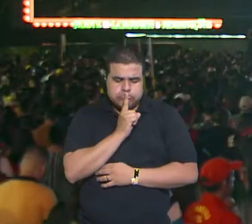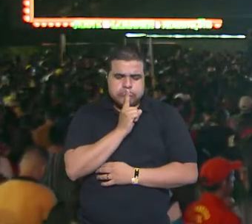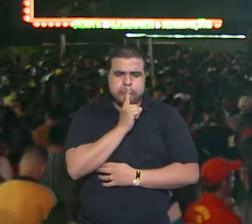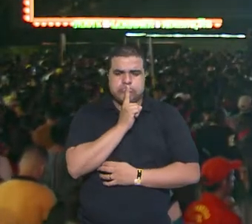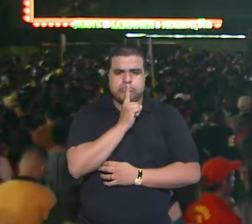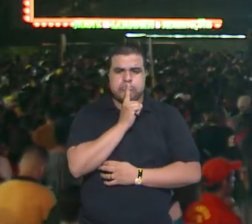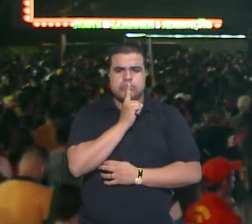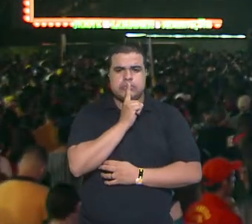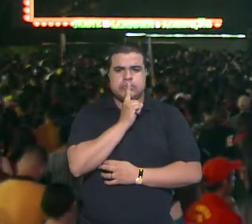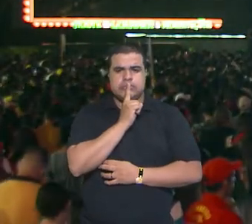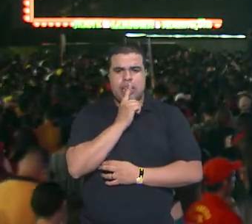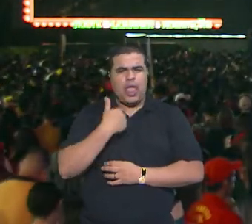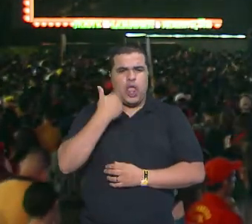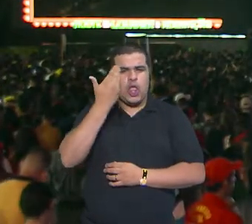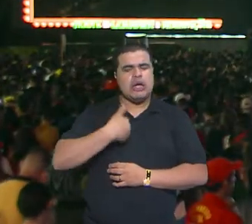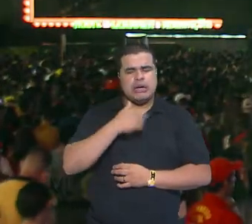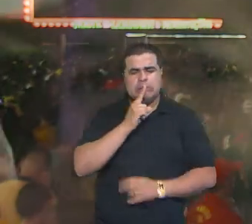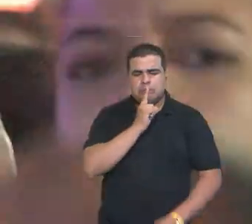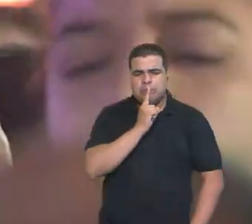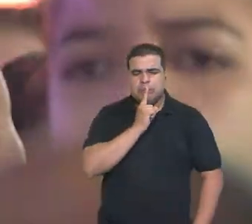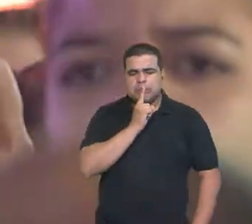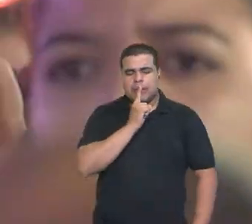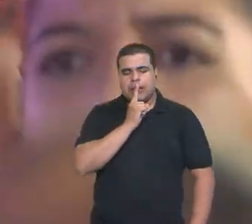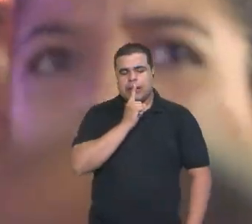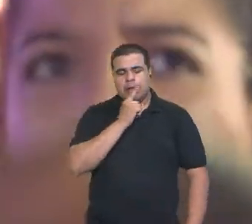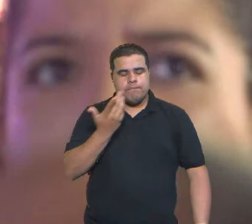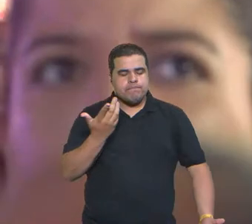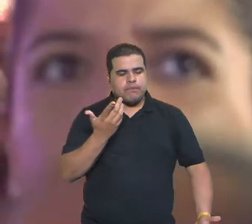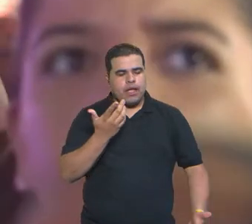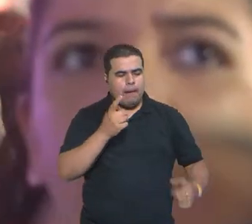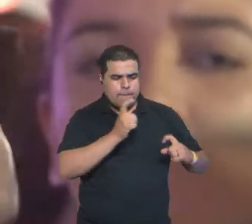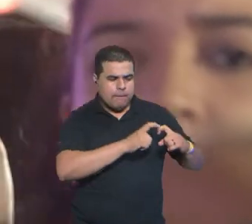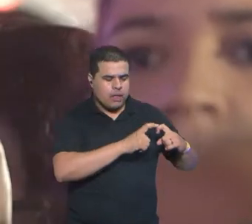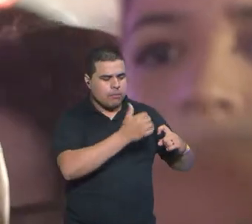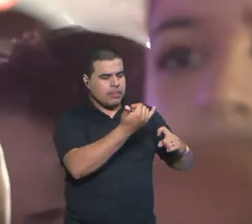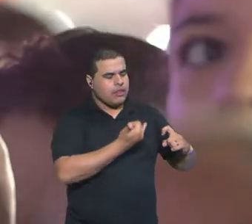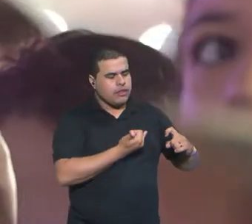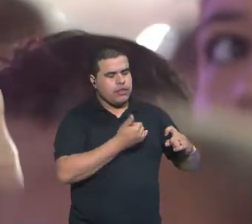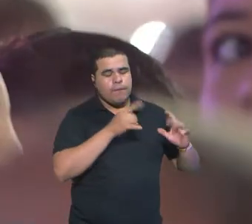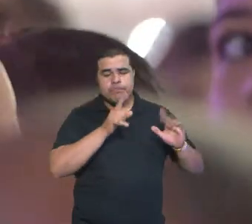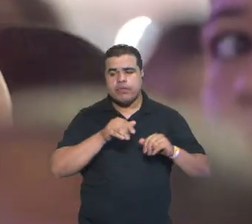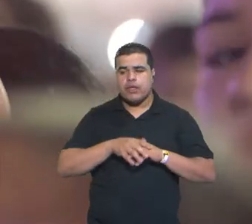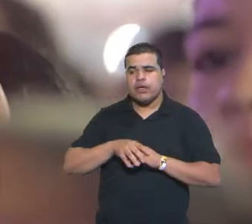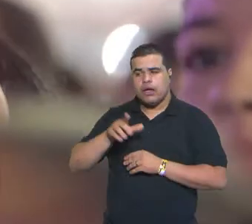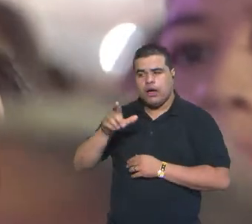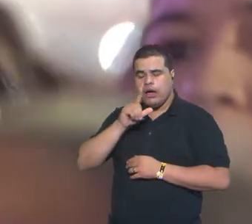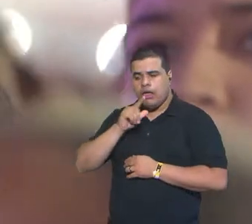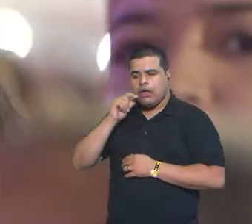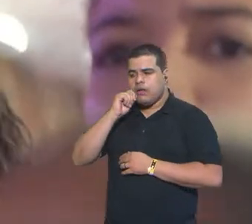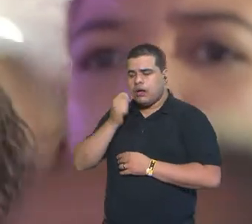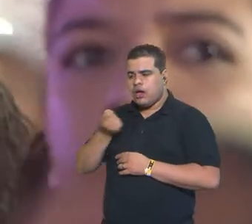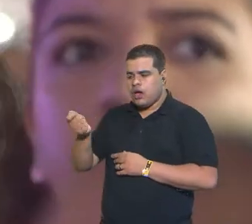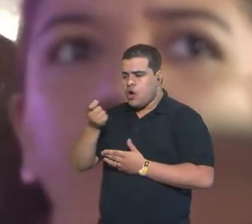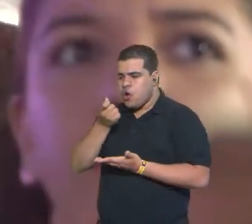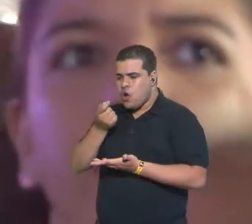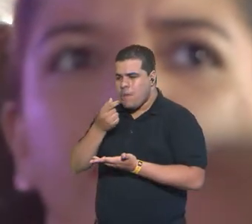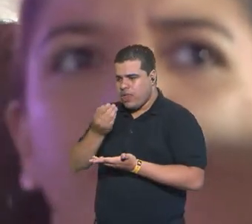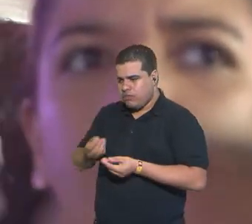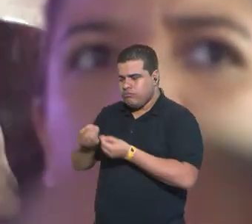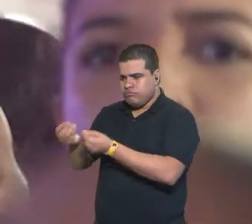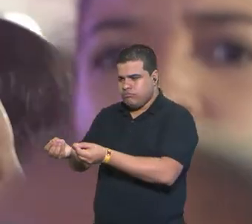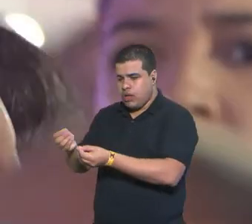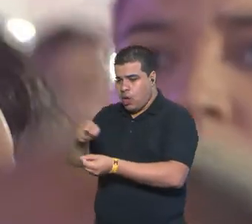silêncio aí o médico falou Anderson Toma esse remédio aqui não toma esse aqui